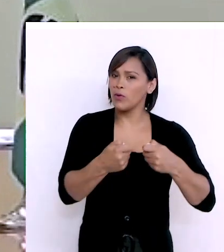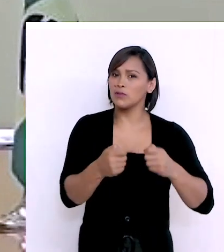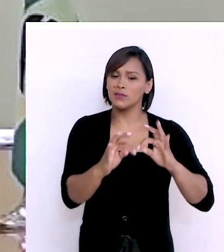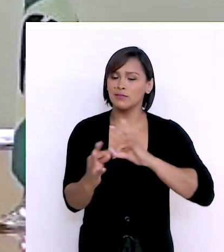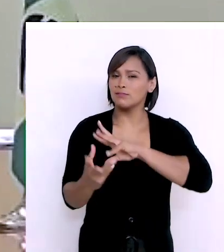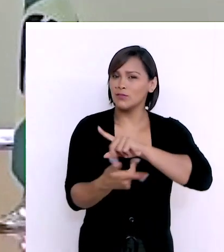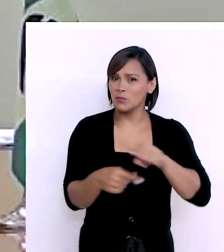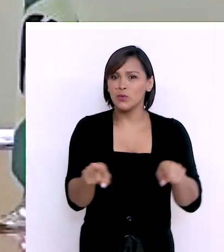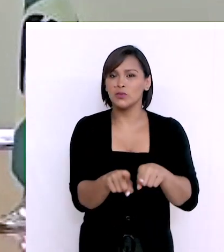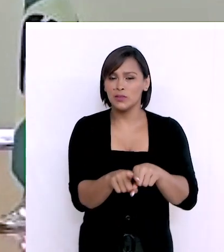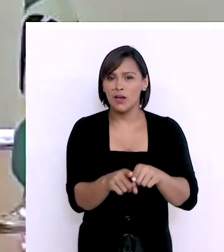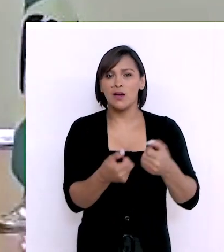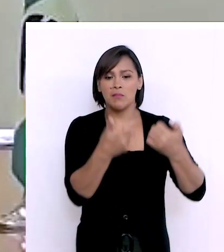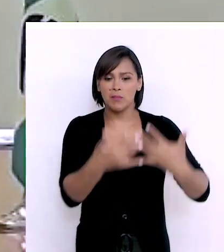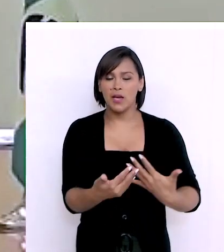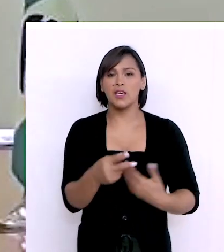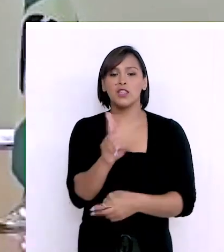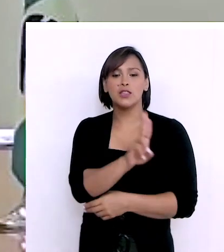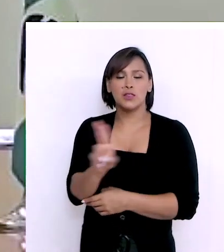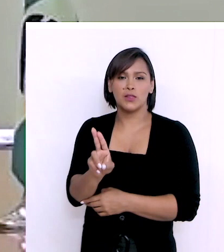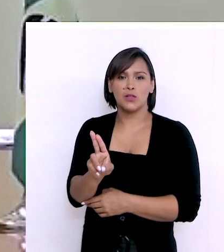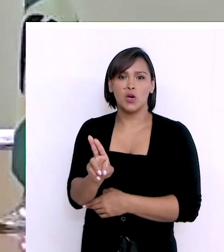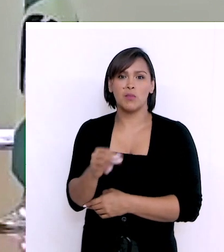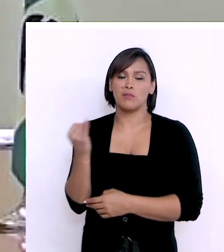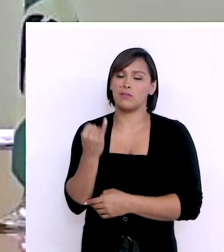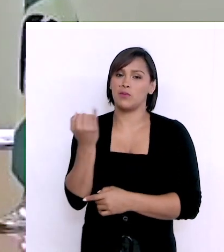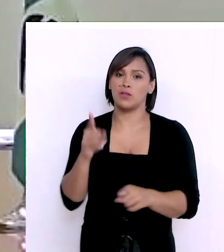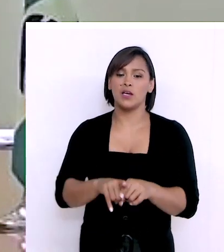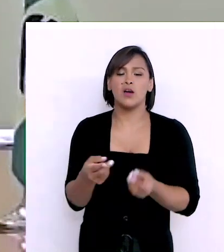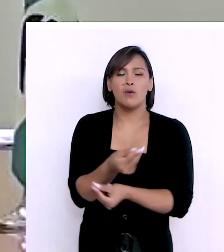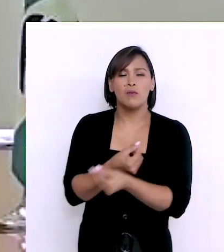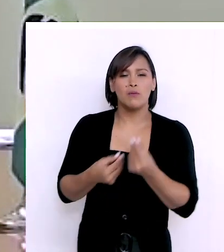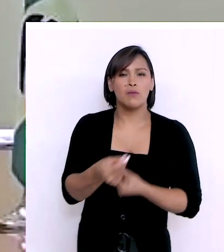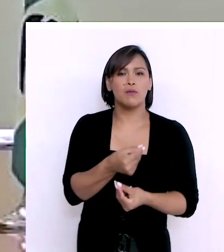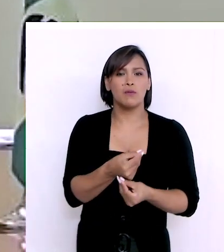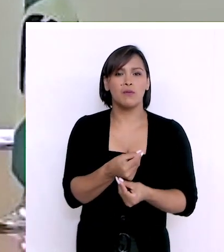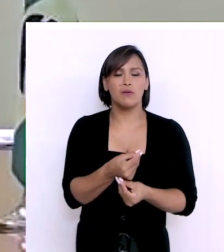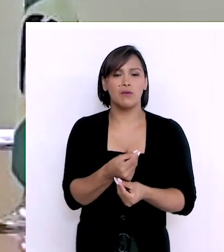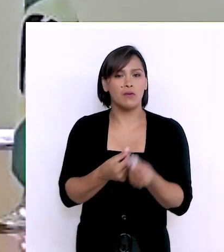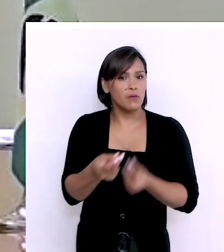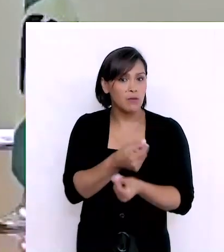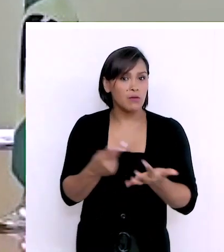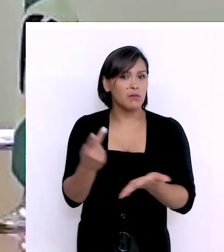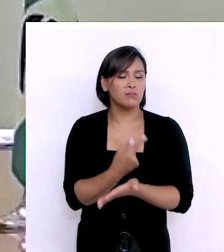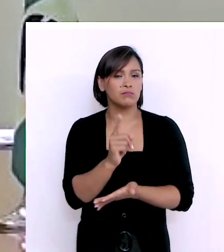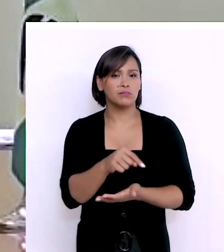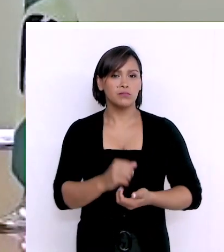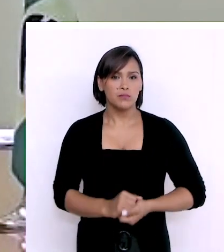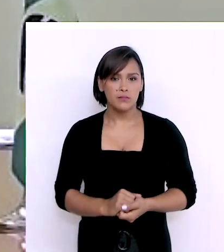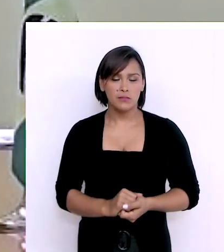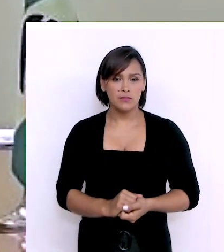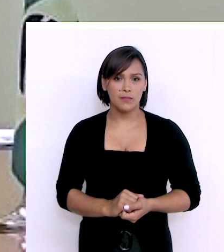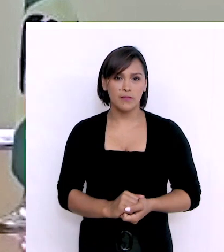em termos nominais. Do ponto de vista do comércio, pouco